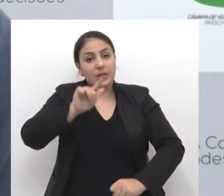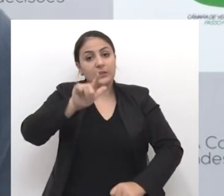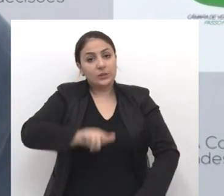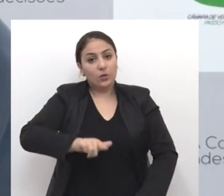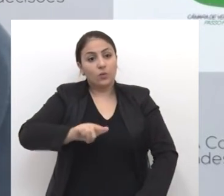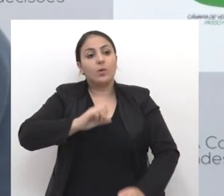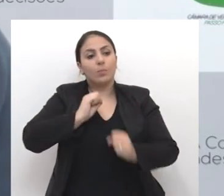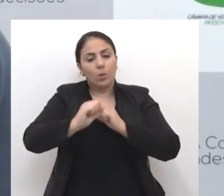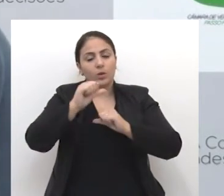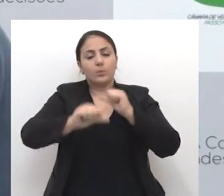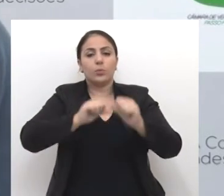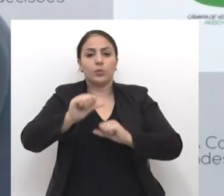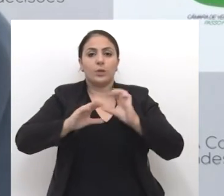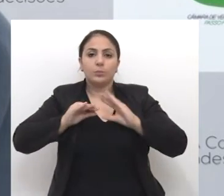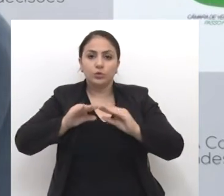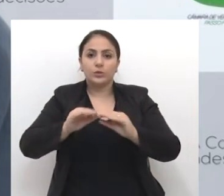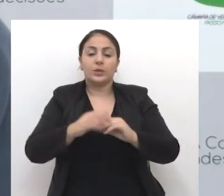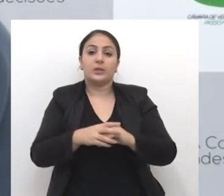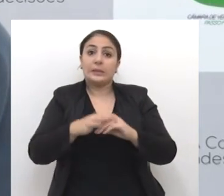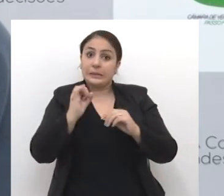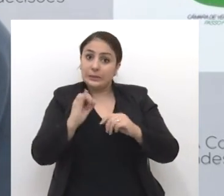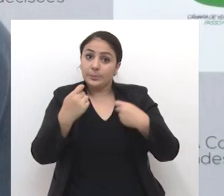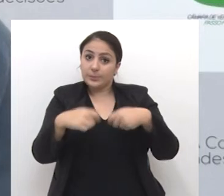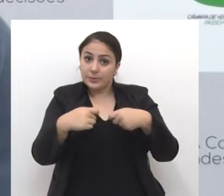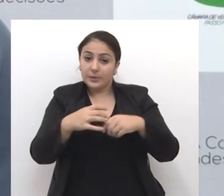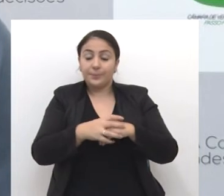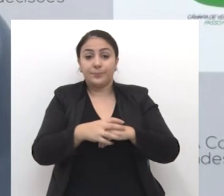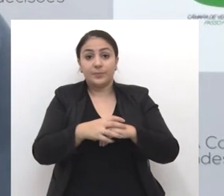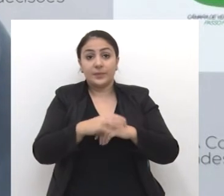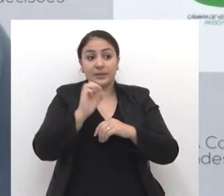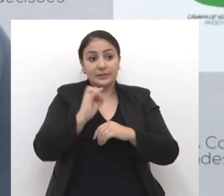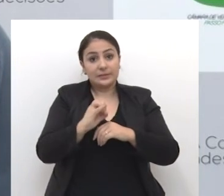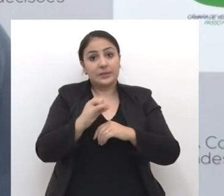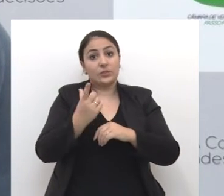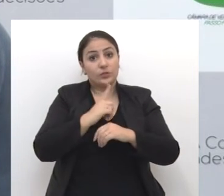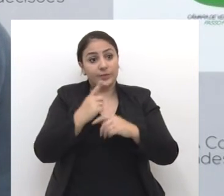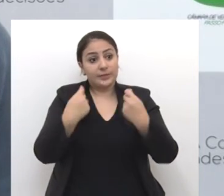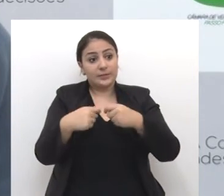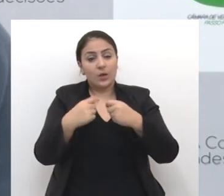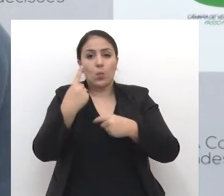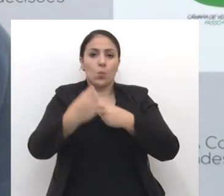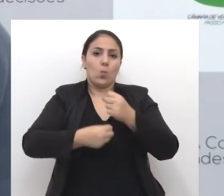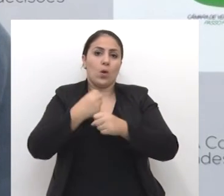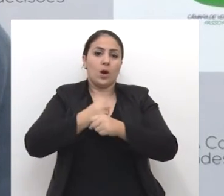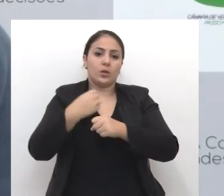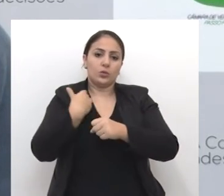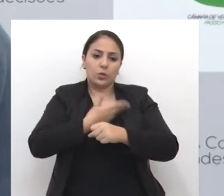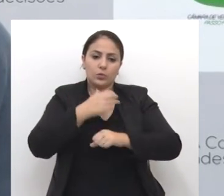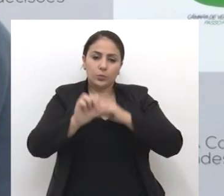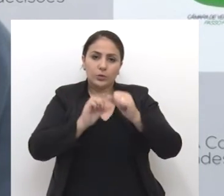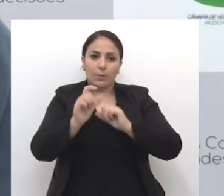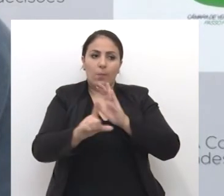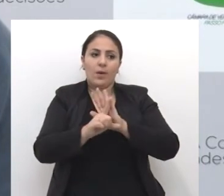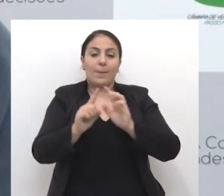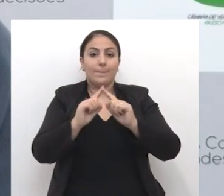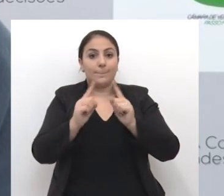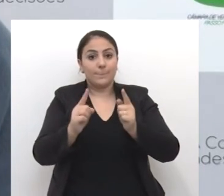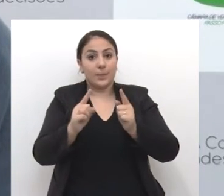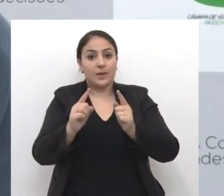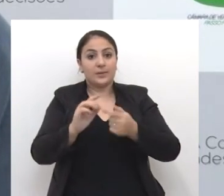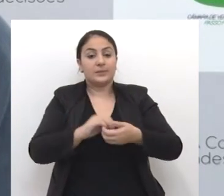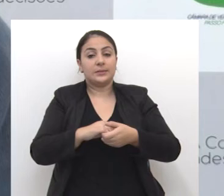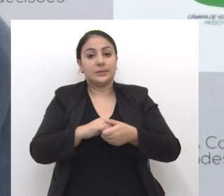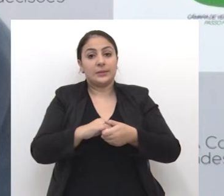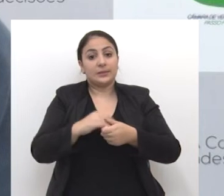ser revista e pode ser alterada, se houver necessidade. Então, se caso houver necessidade, daqui a um ano a gente pode alterar essa lei, mas por